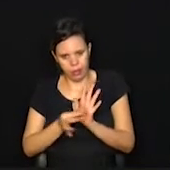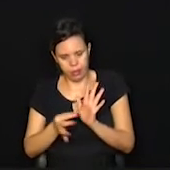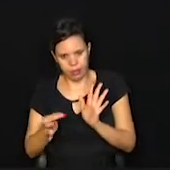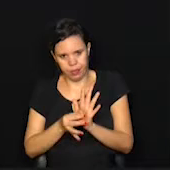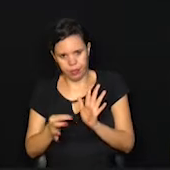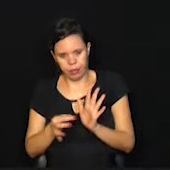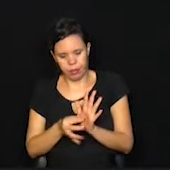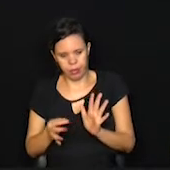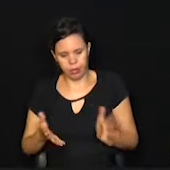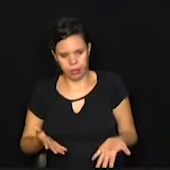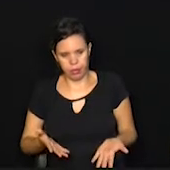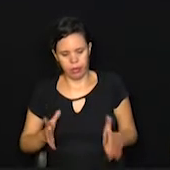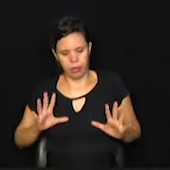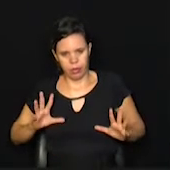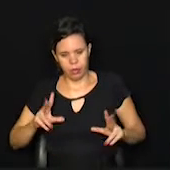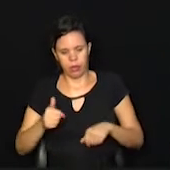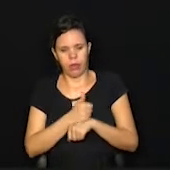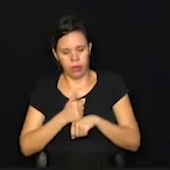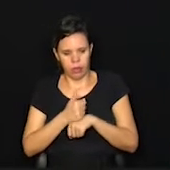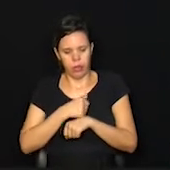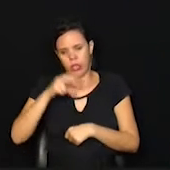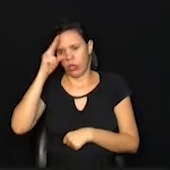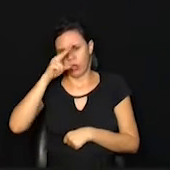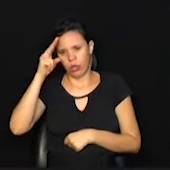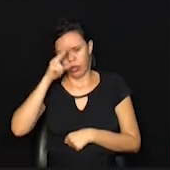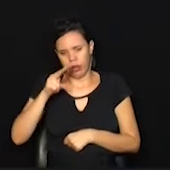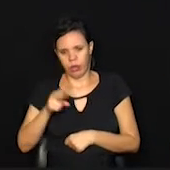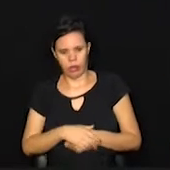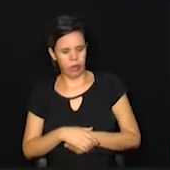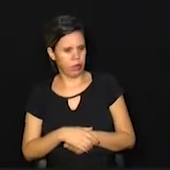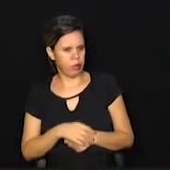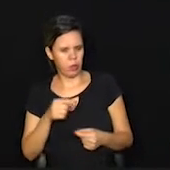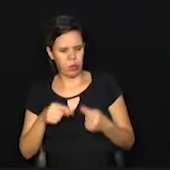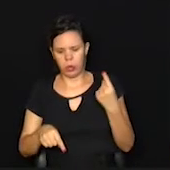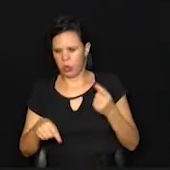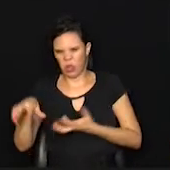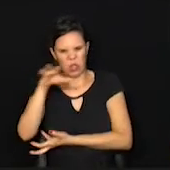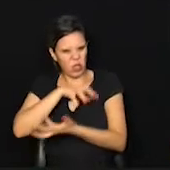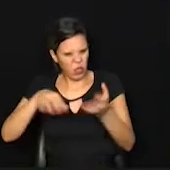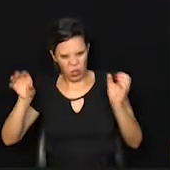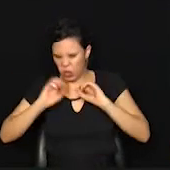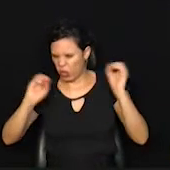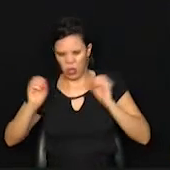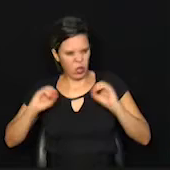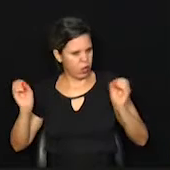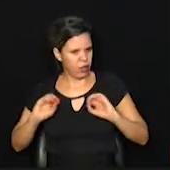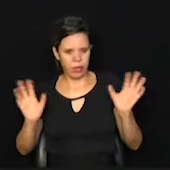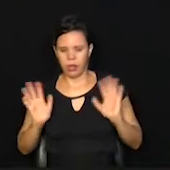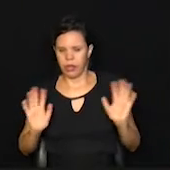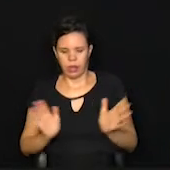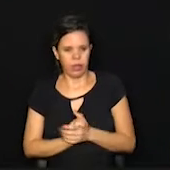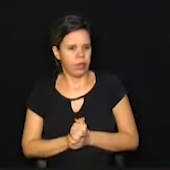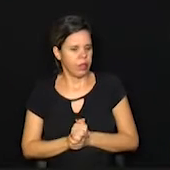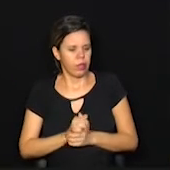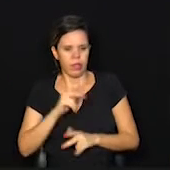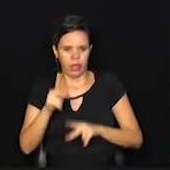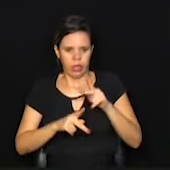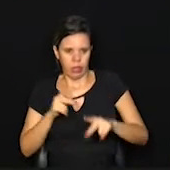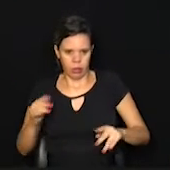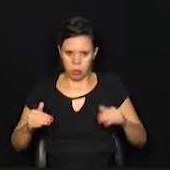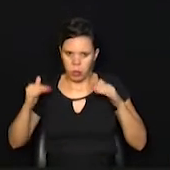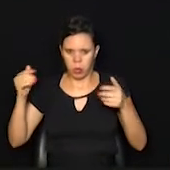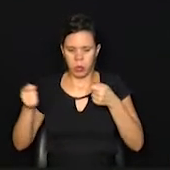e na opinião de todos os historiadores que ligam lé com cré aquele não foi revolução coisa nenhuma fazer a classe dominante